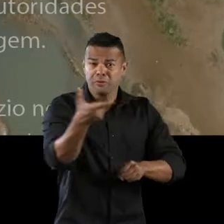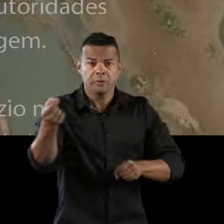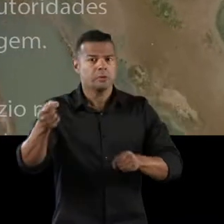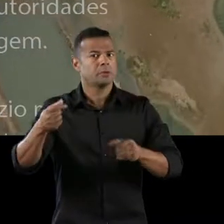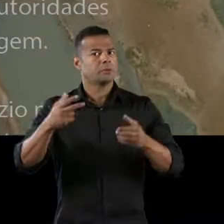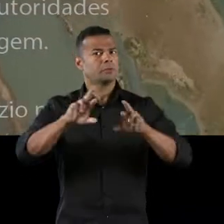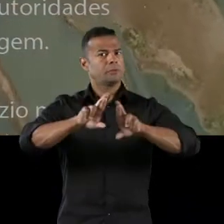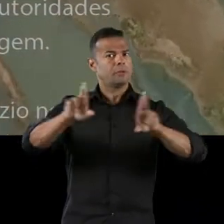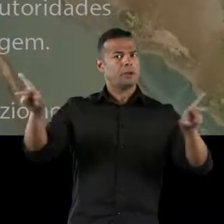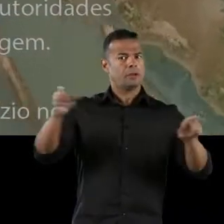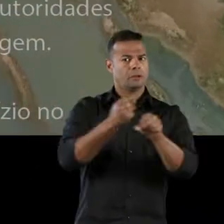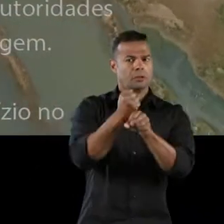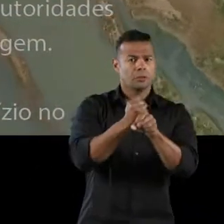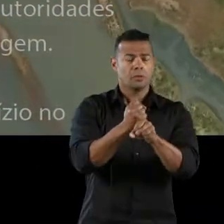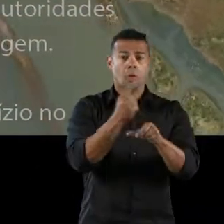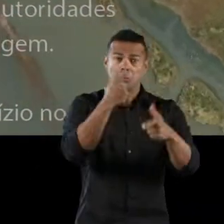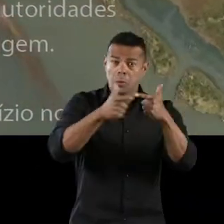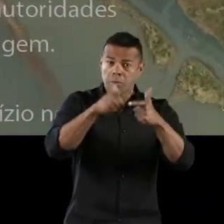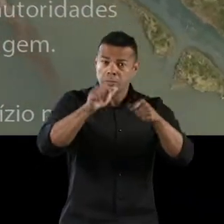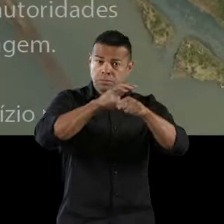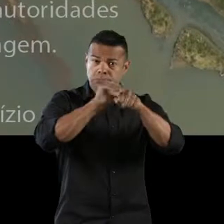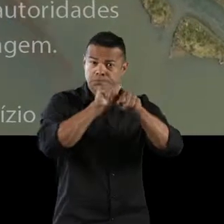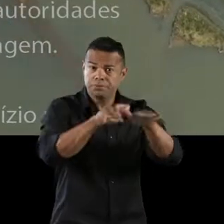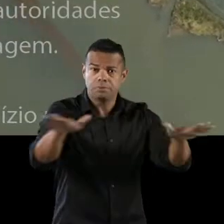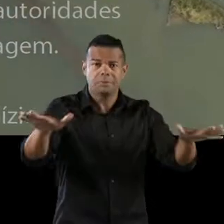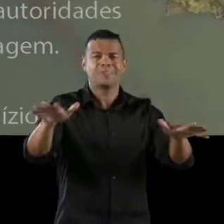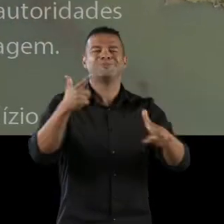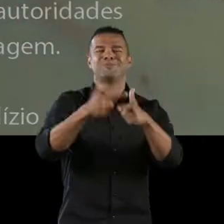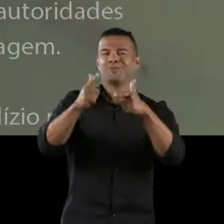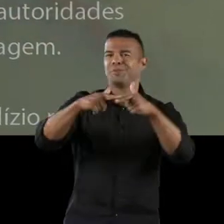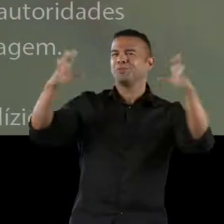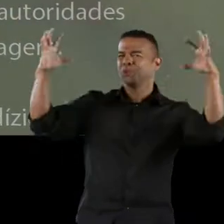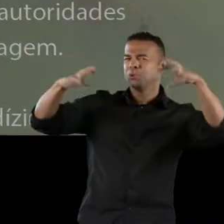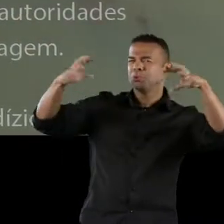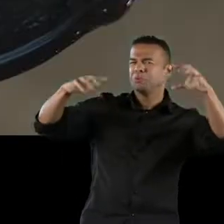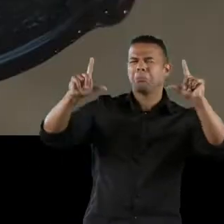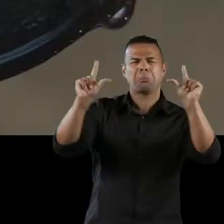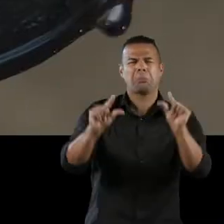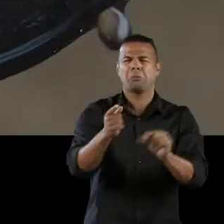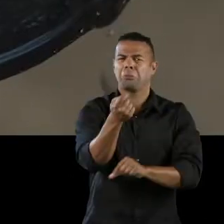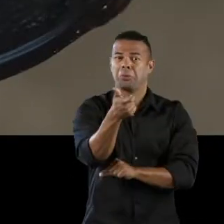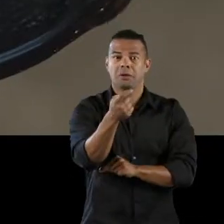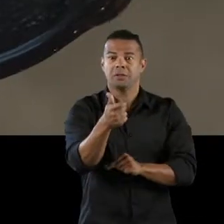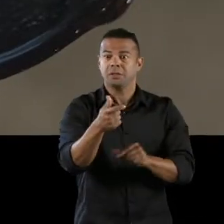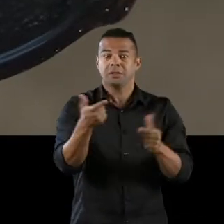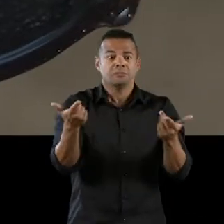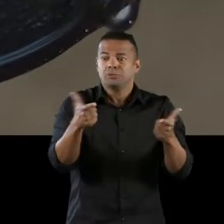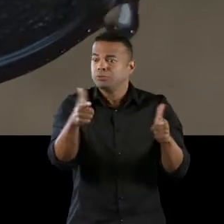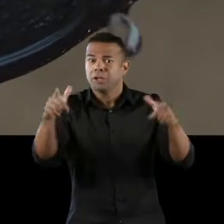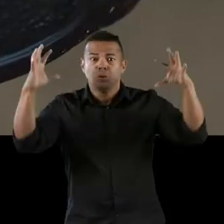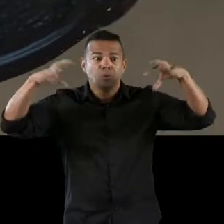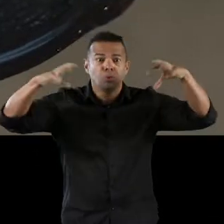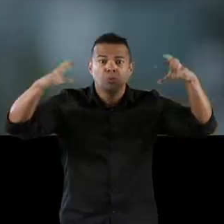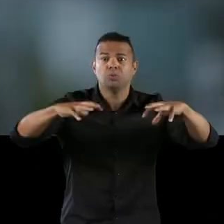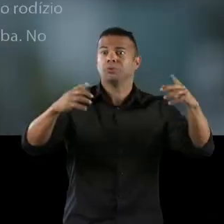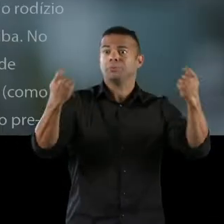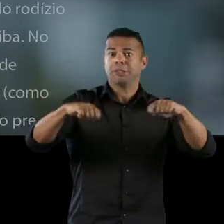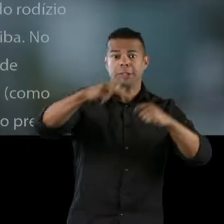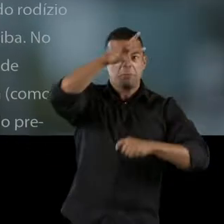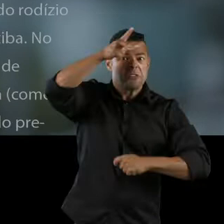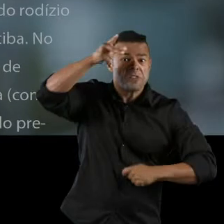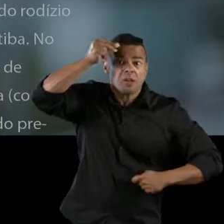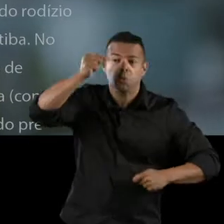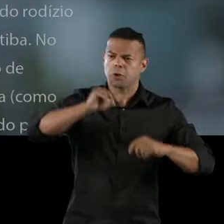2020 foi um ano diferente. E não apenas pela pandemia. Quase não choveu em Curitiba. Se não tem chuva, a prefeitura tem que